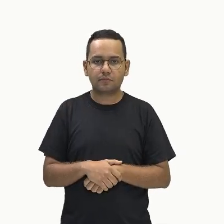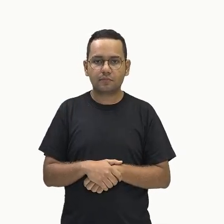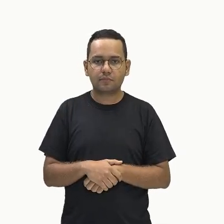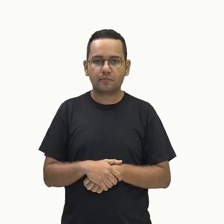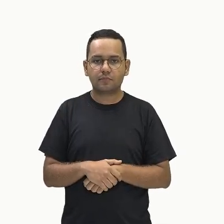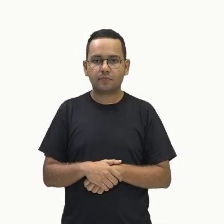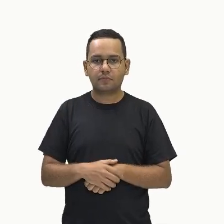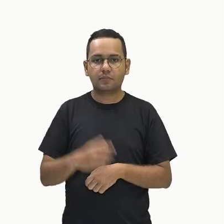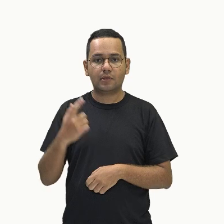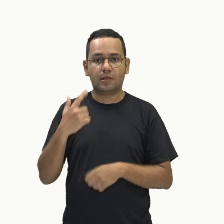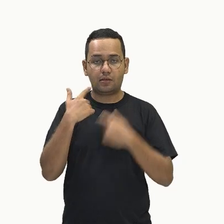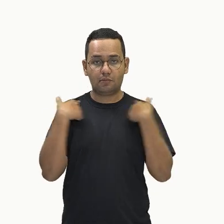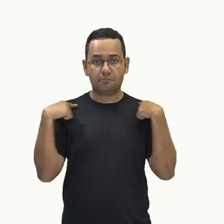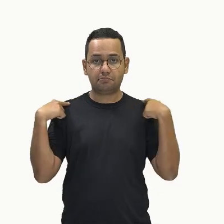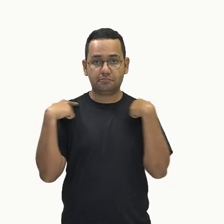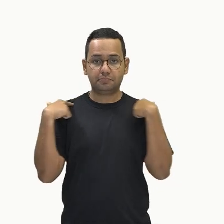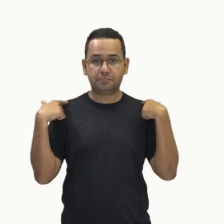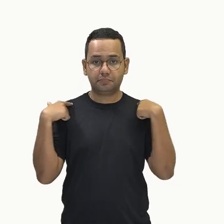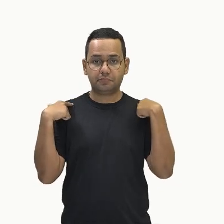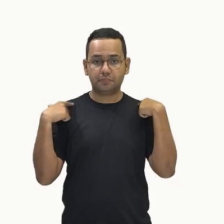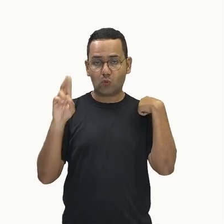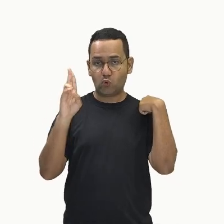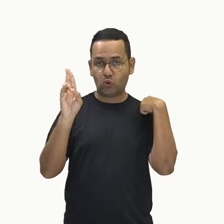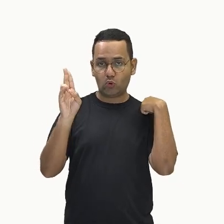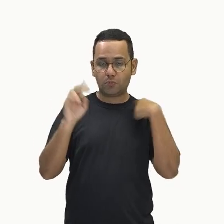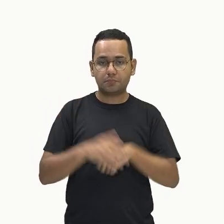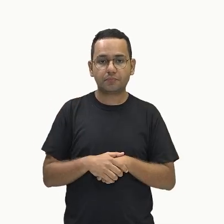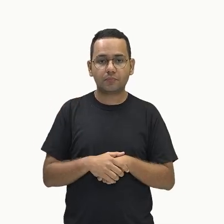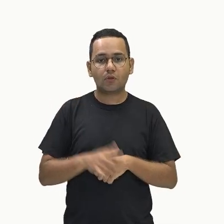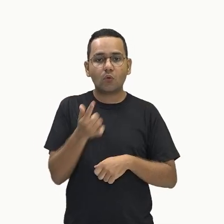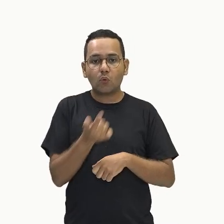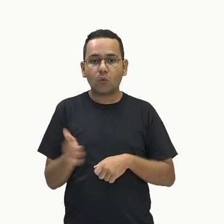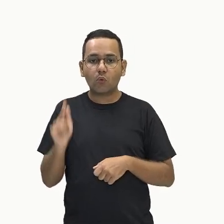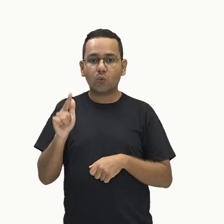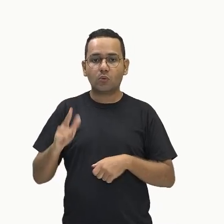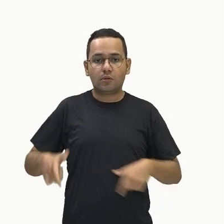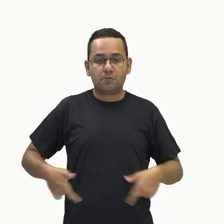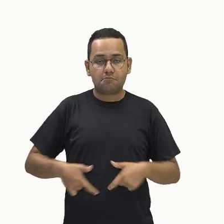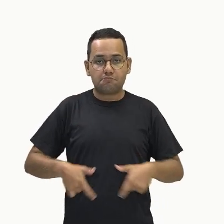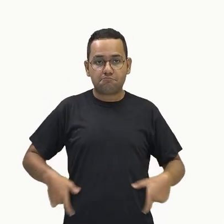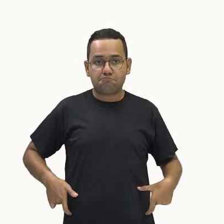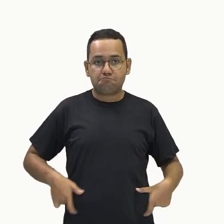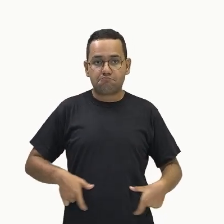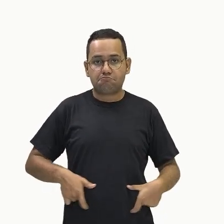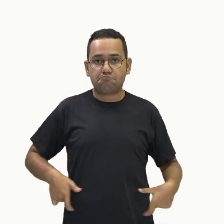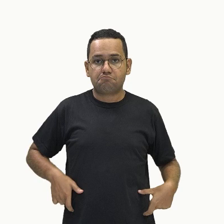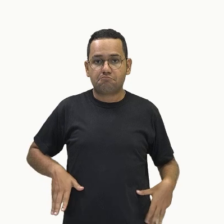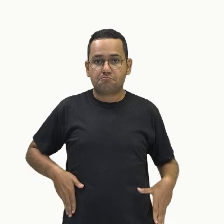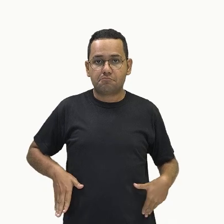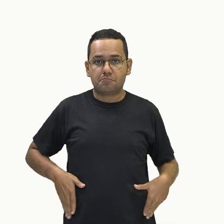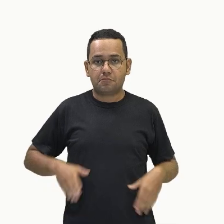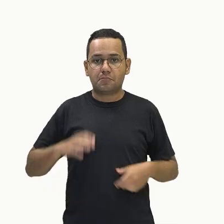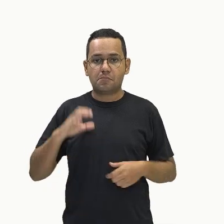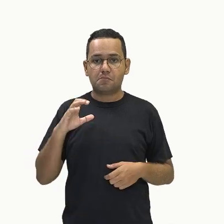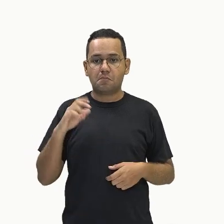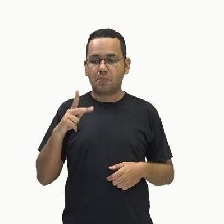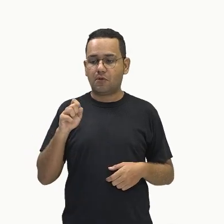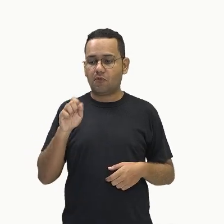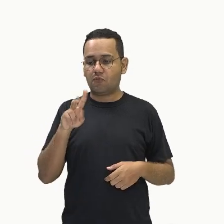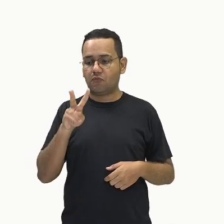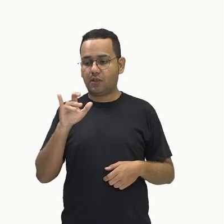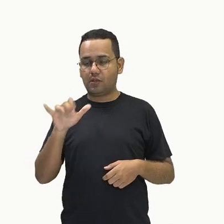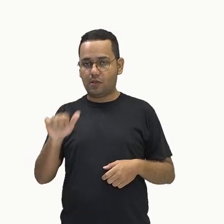na região do seu ombro, e a cintura pélvica, que é na região do seu